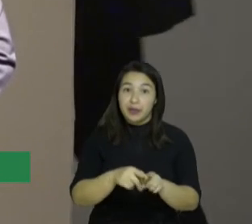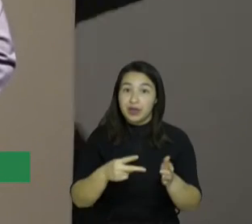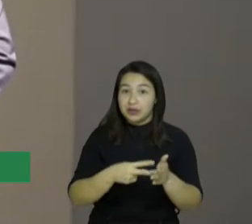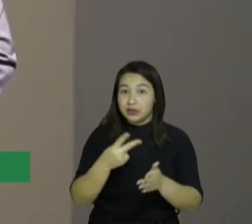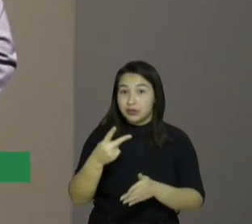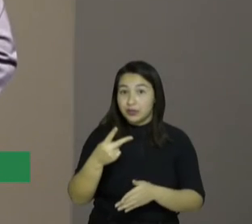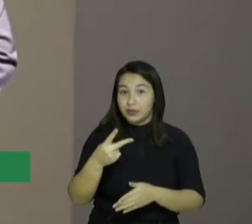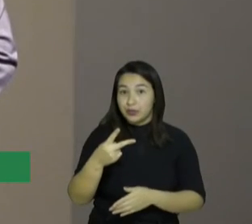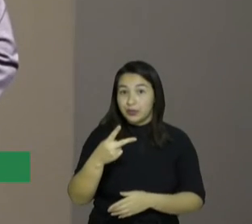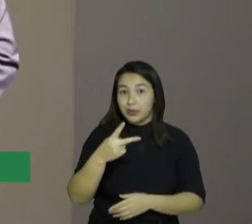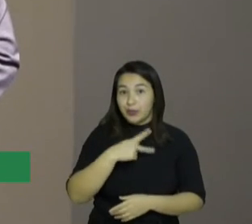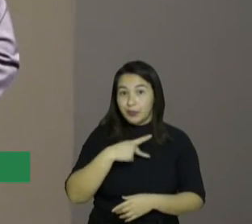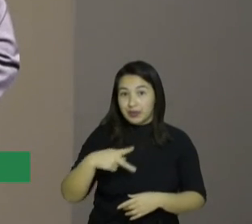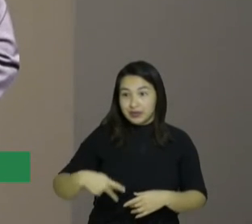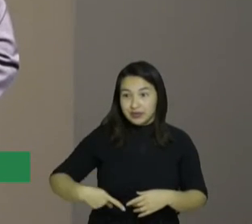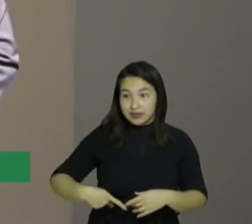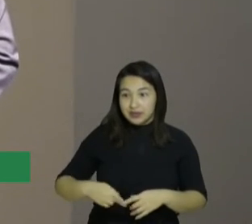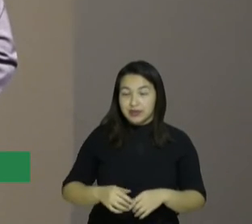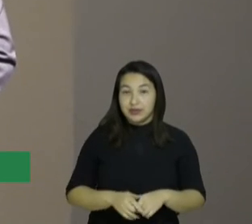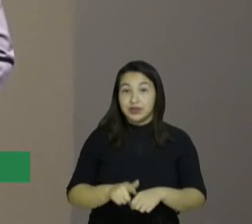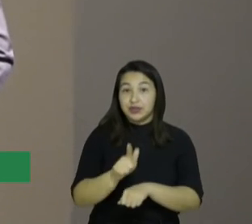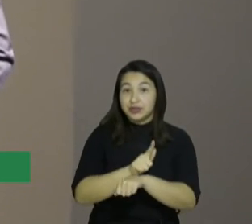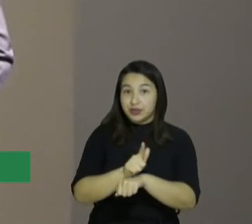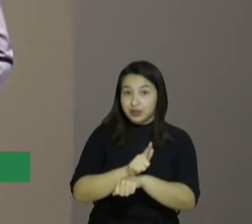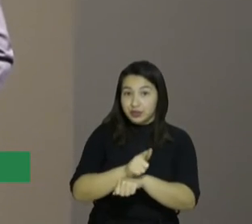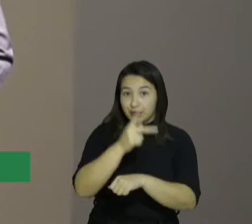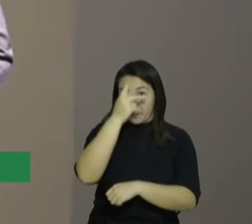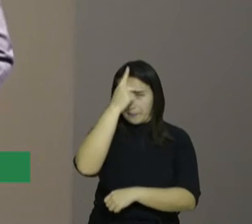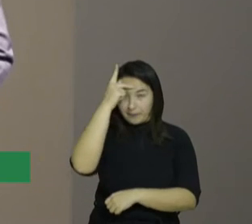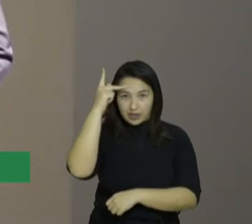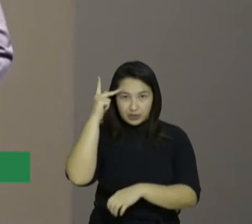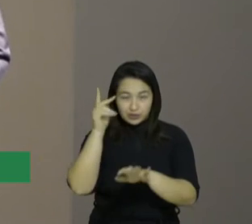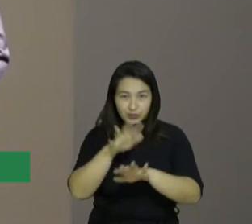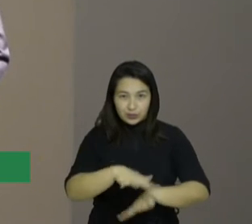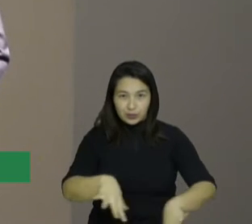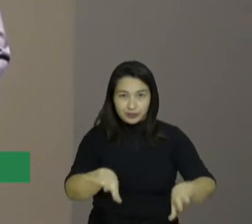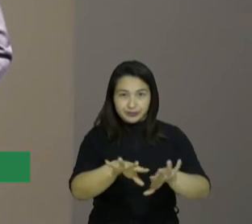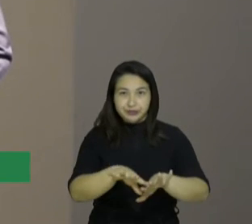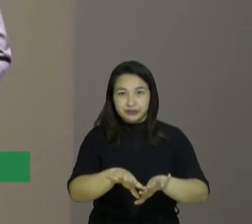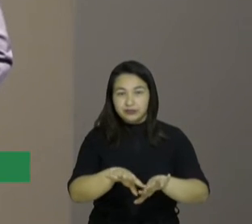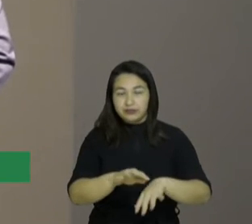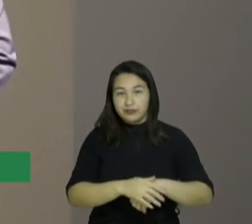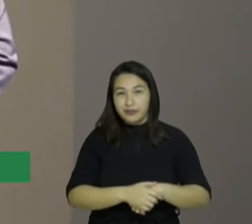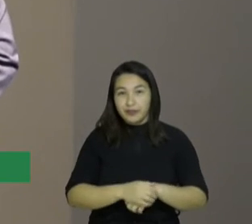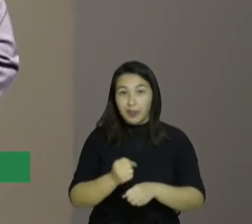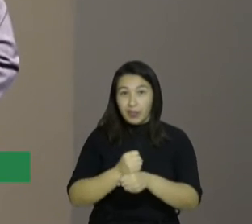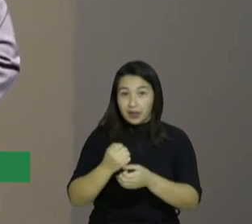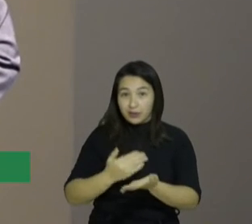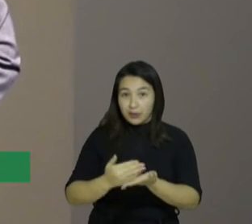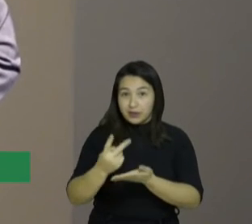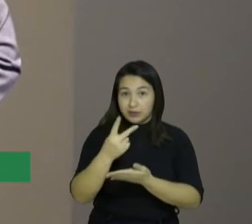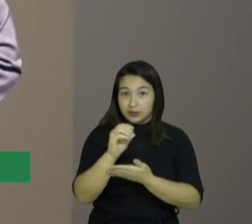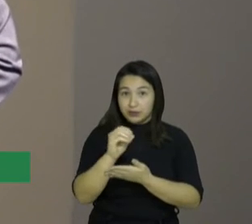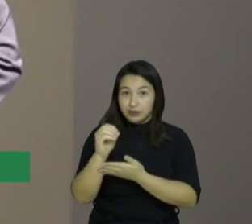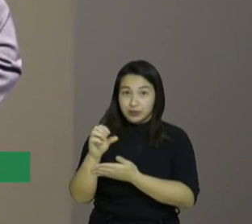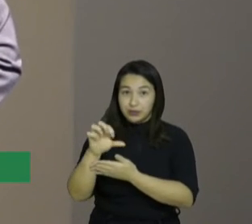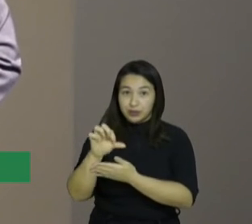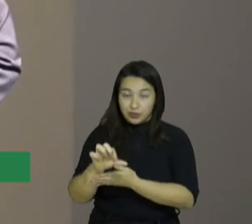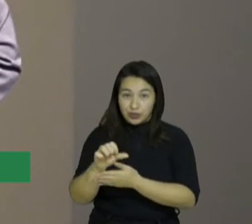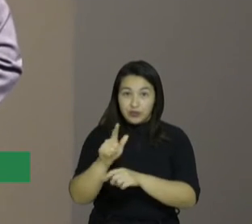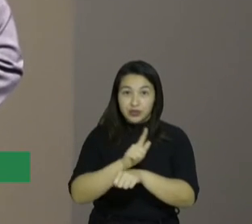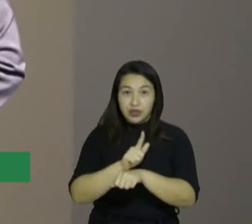vice-presidente é especialista em gestão de pessoas e cooperativismo E desde 2009 é gerente de mercado